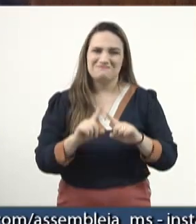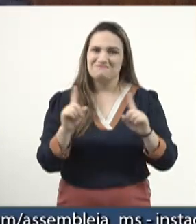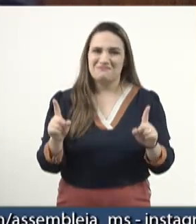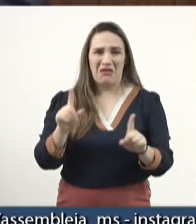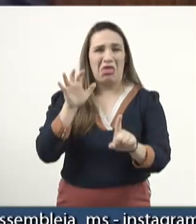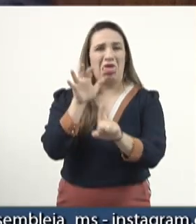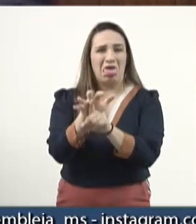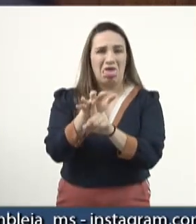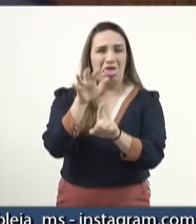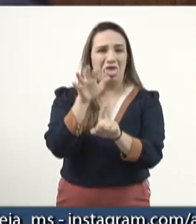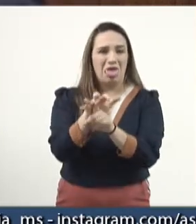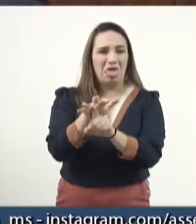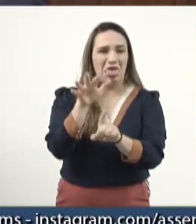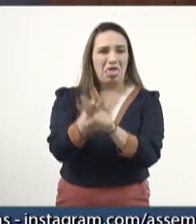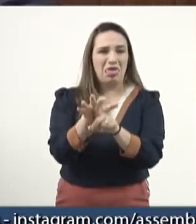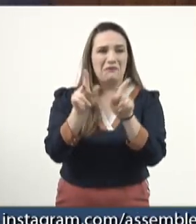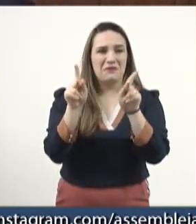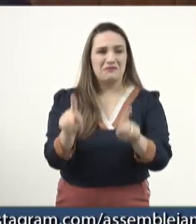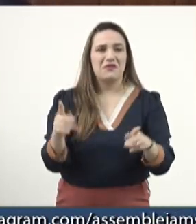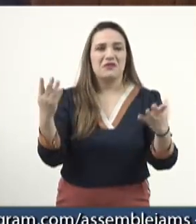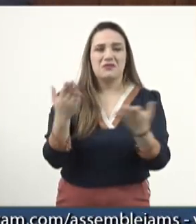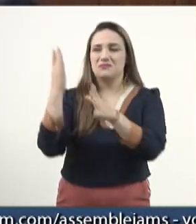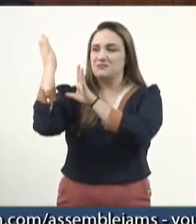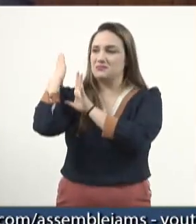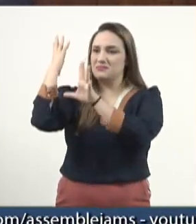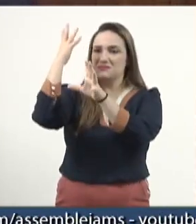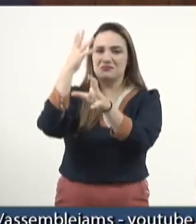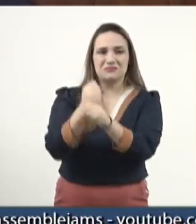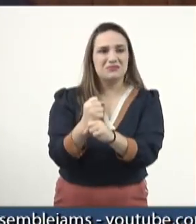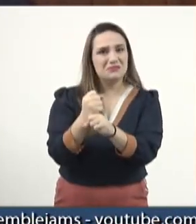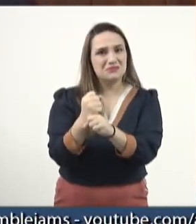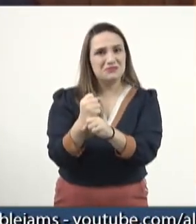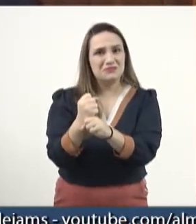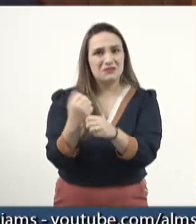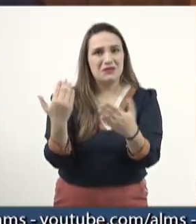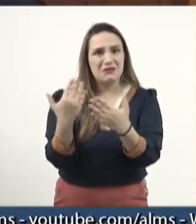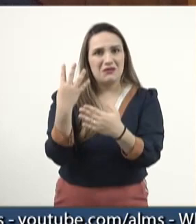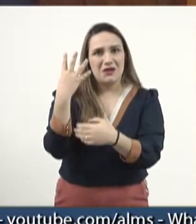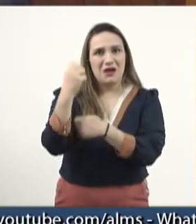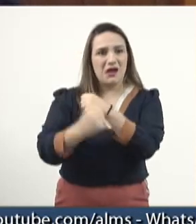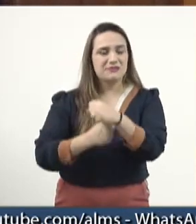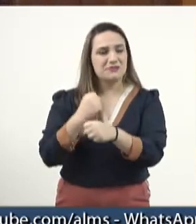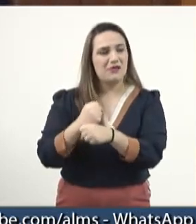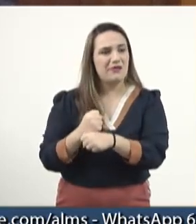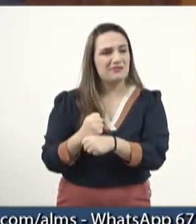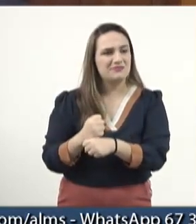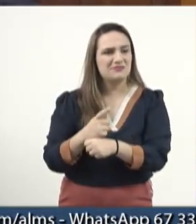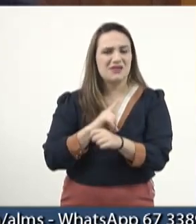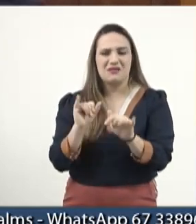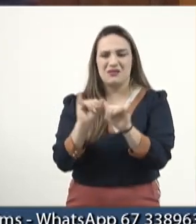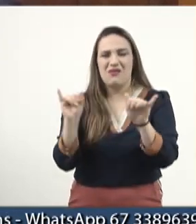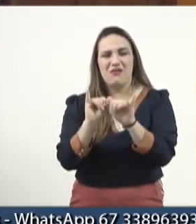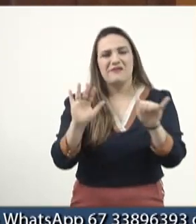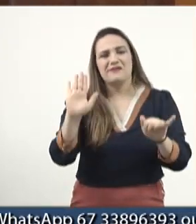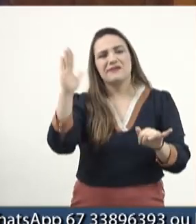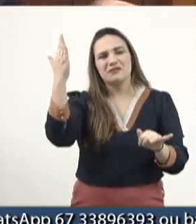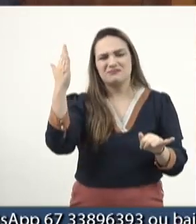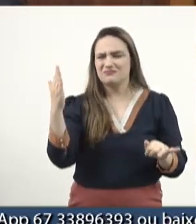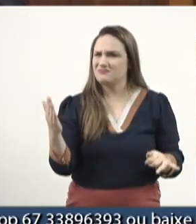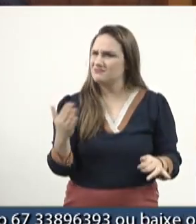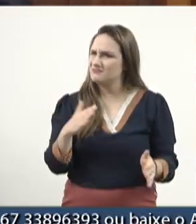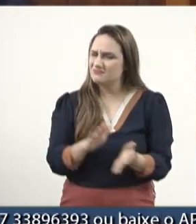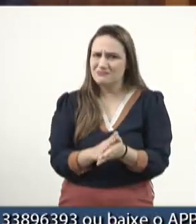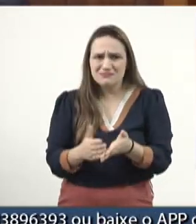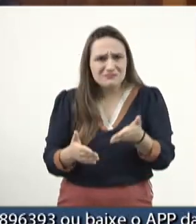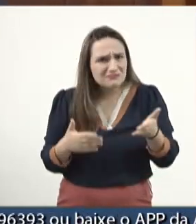que foi feita no povo nos últimos anos foi um negócio impressionante. As fake news, foi